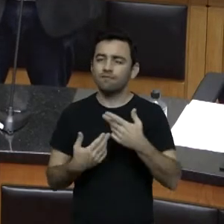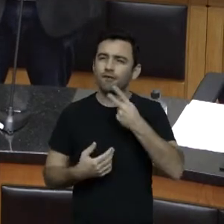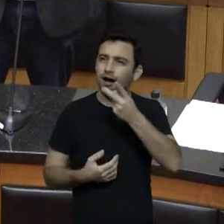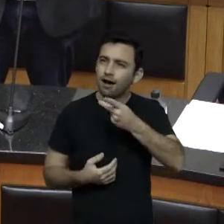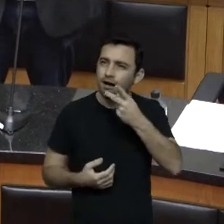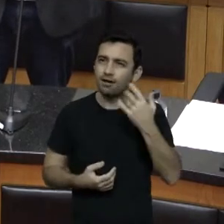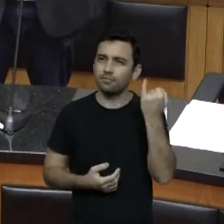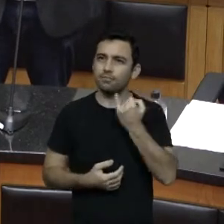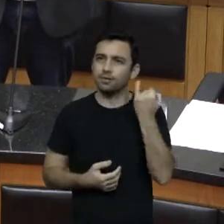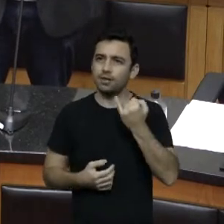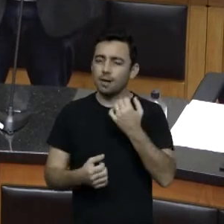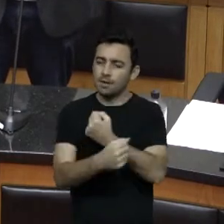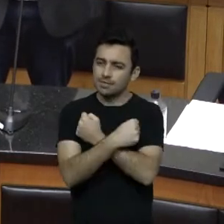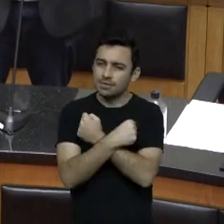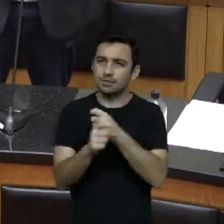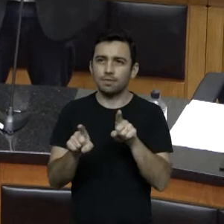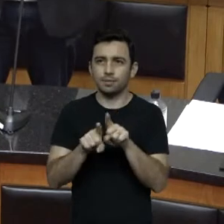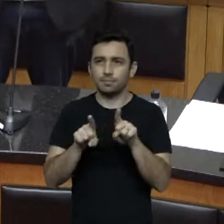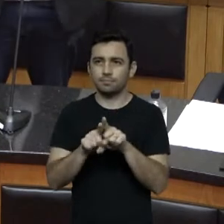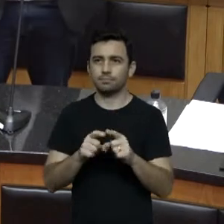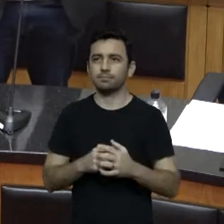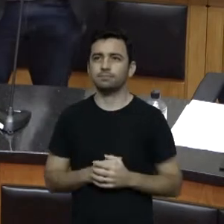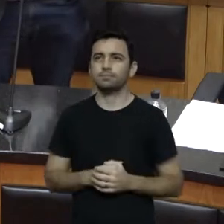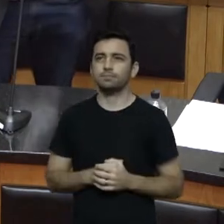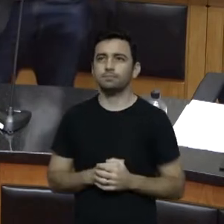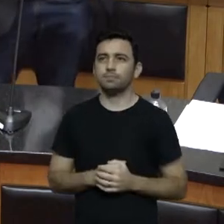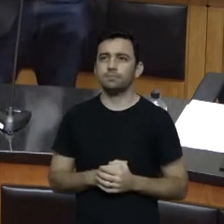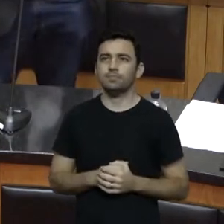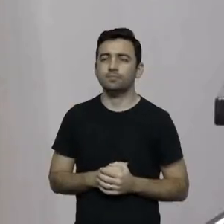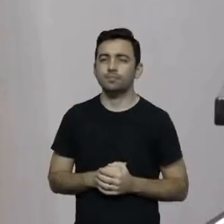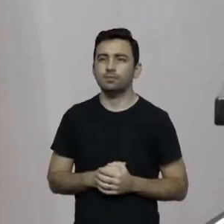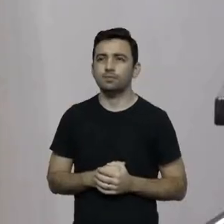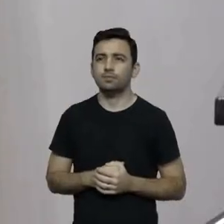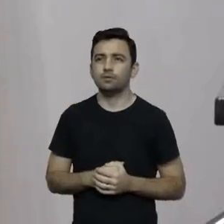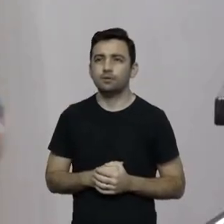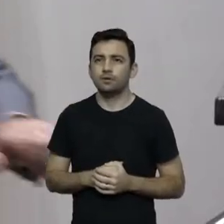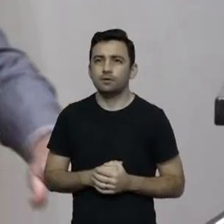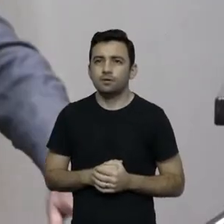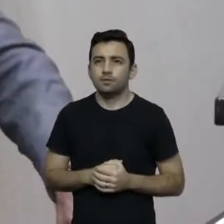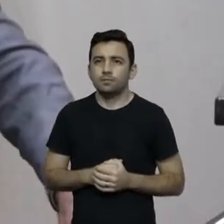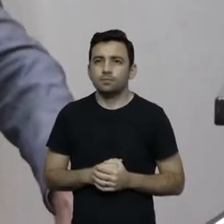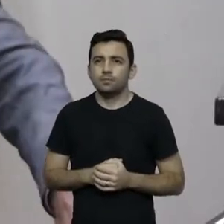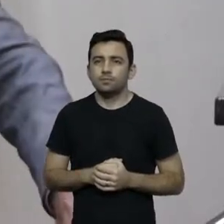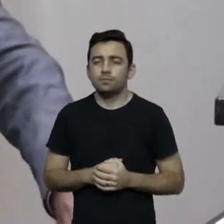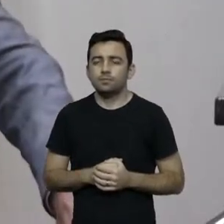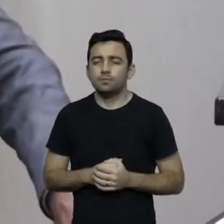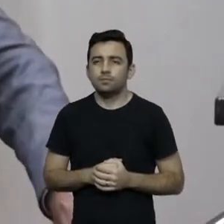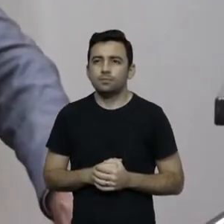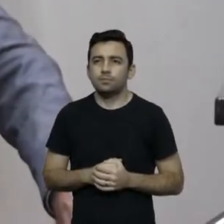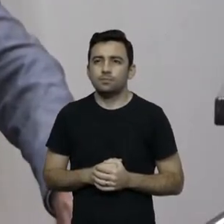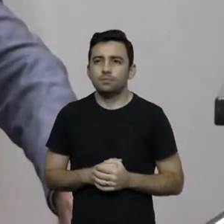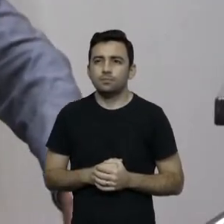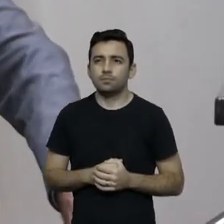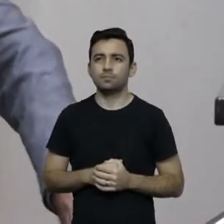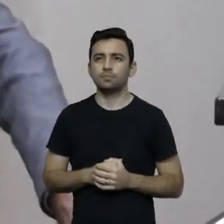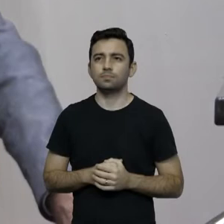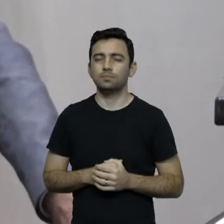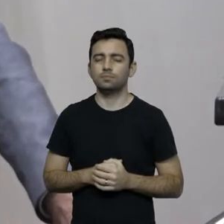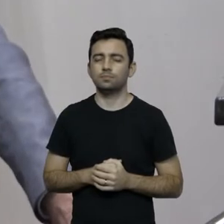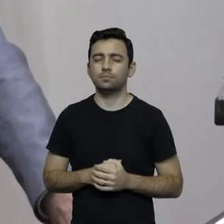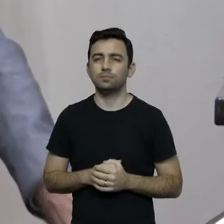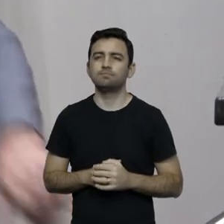importante mas o abraçar também obrigado pela comigo pegar a deputado Vampiro muito bem lembrado as festas